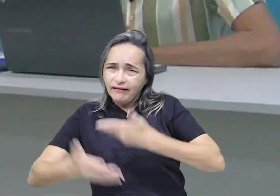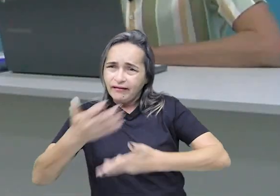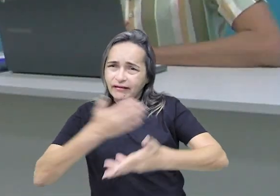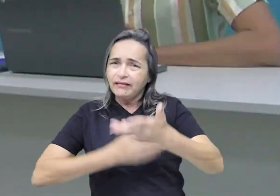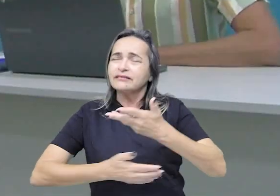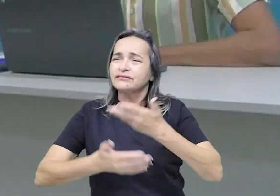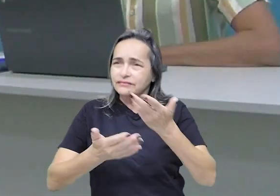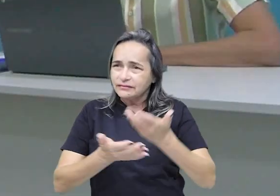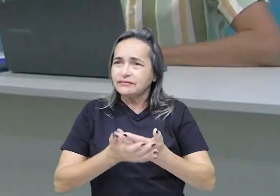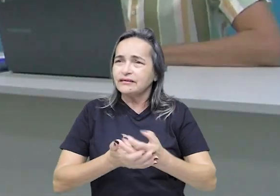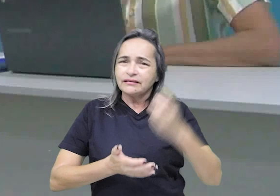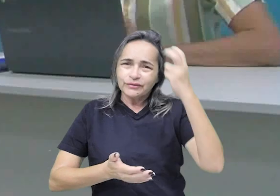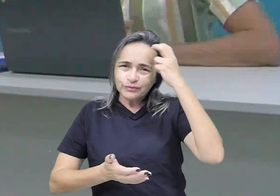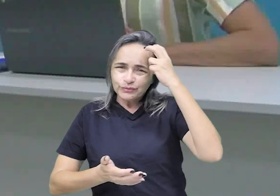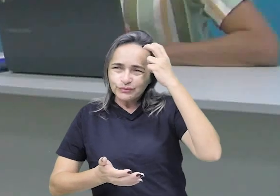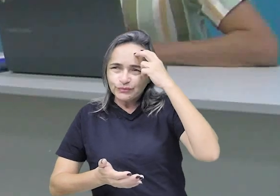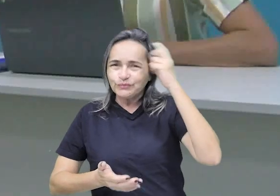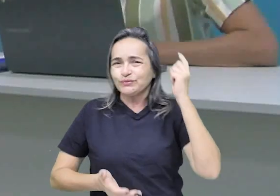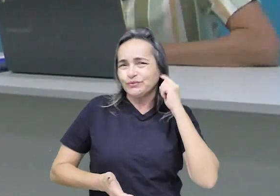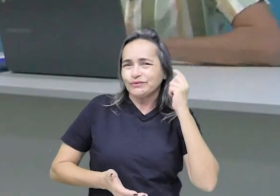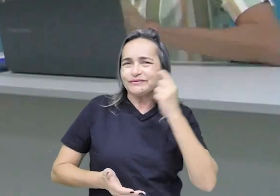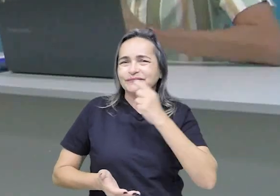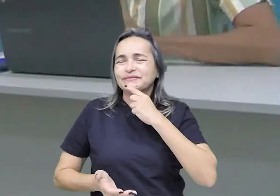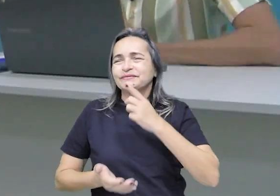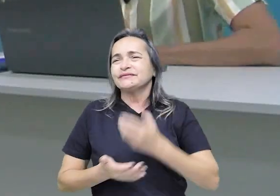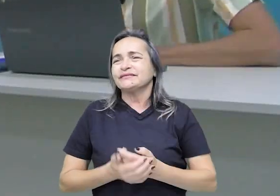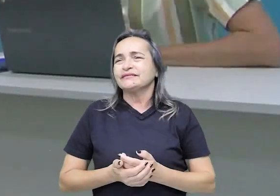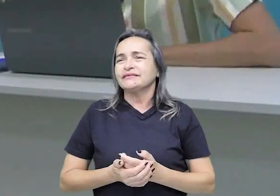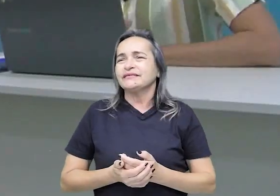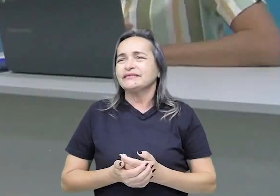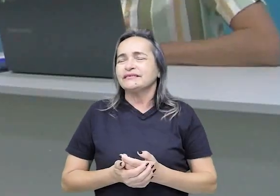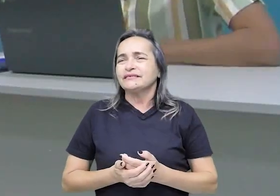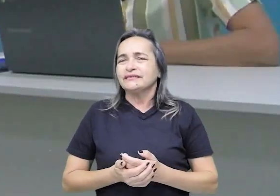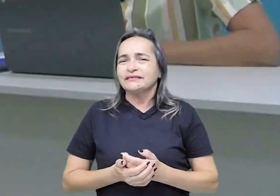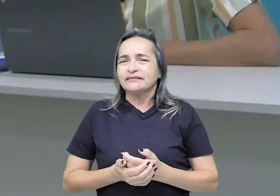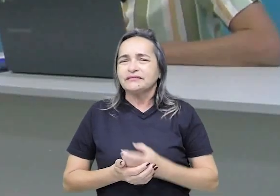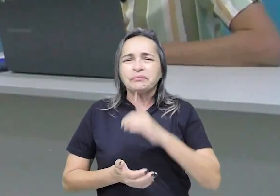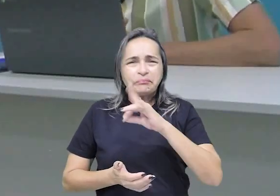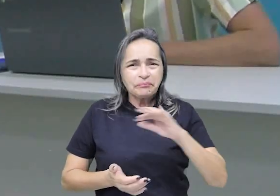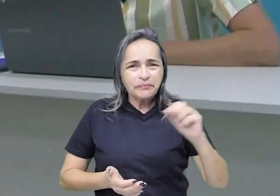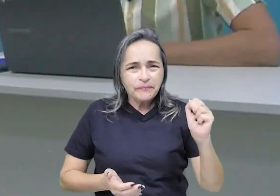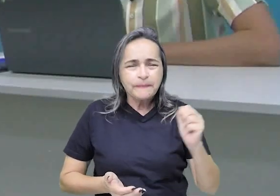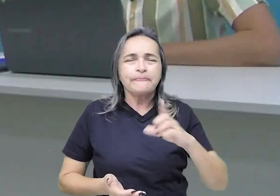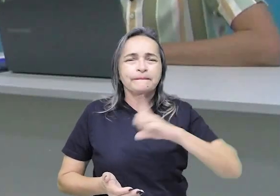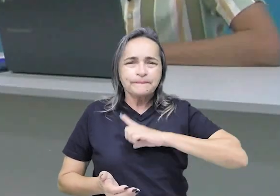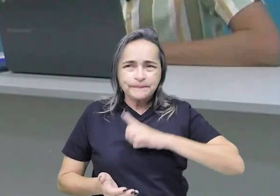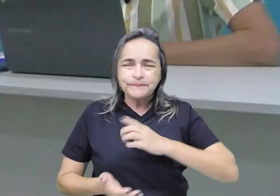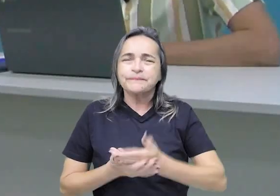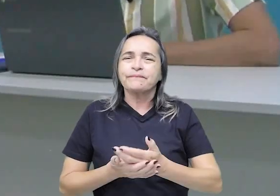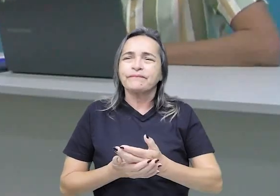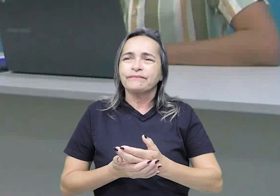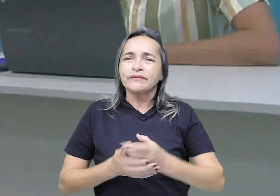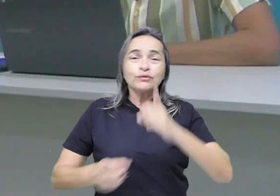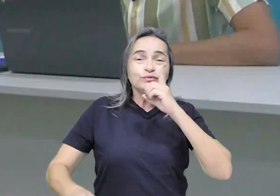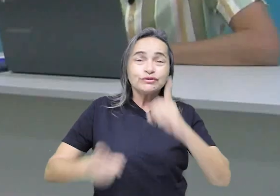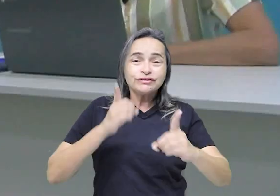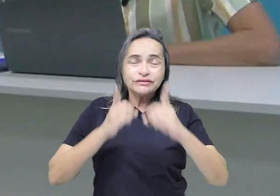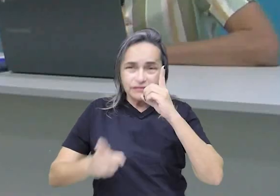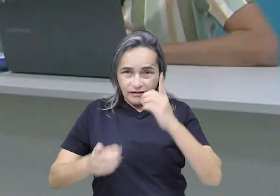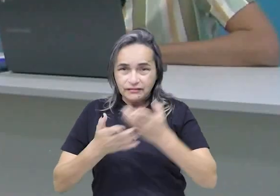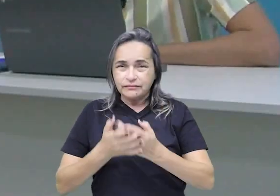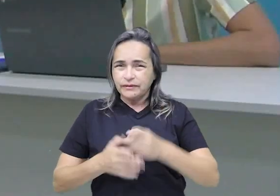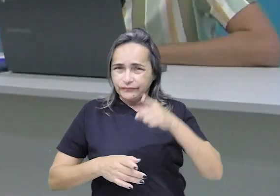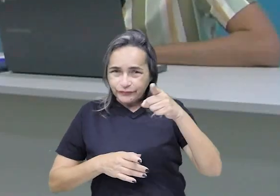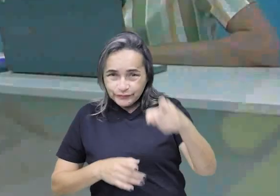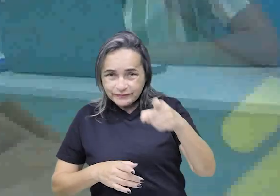de setembro, né? Mas eu quero fazer antes. Vamos procurar uma data onde a gente possa fazer esse diálogo ao vivo, para que você que